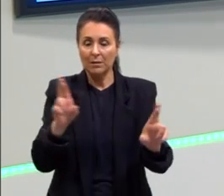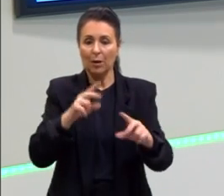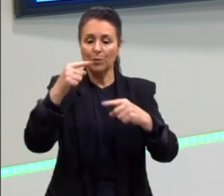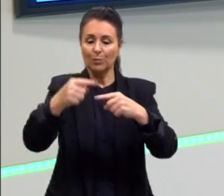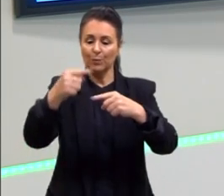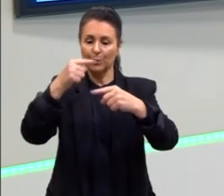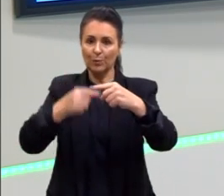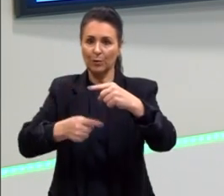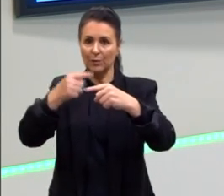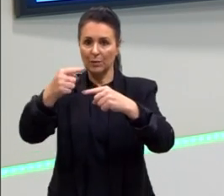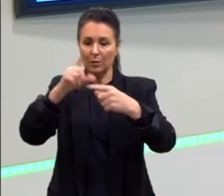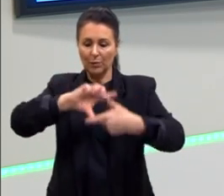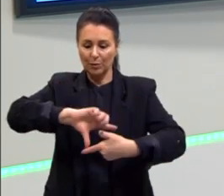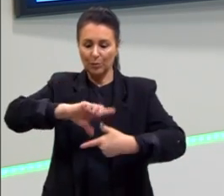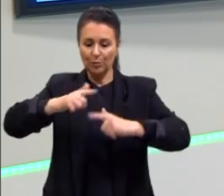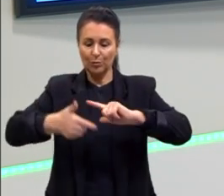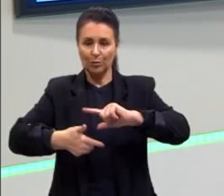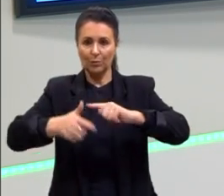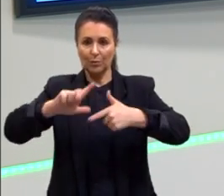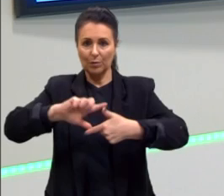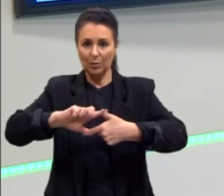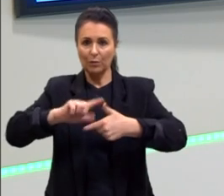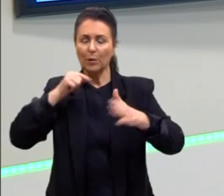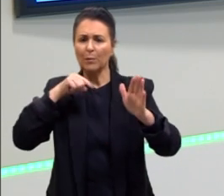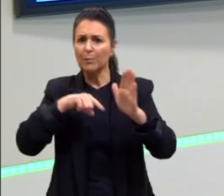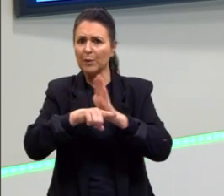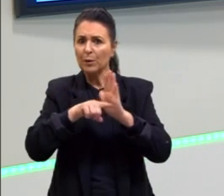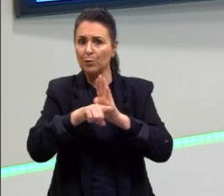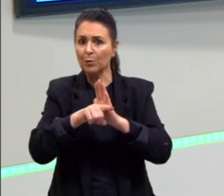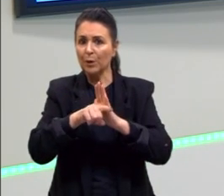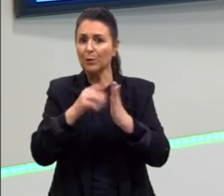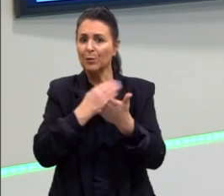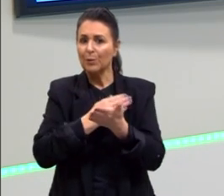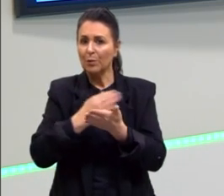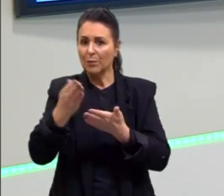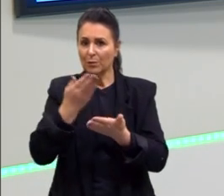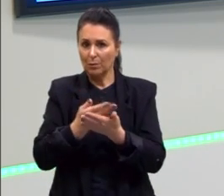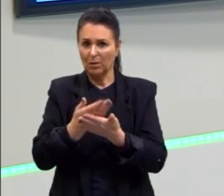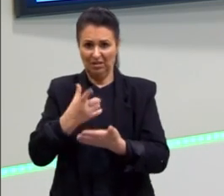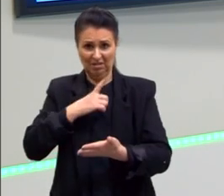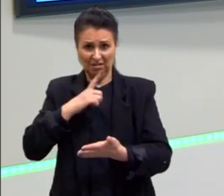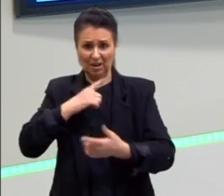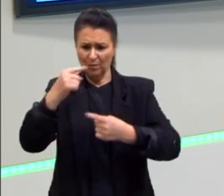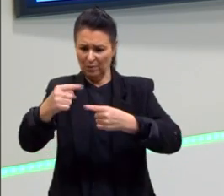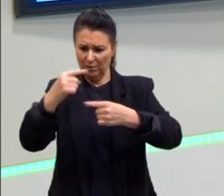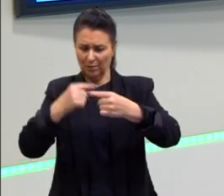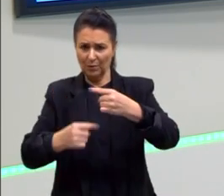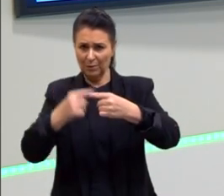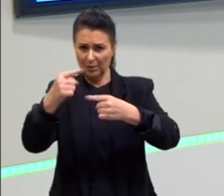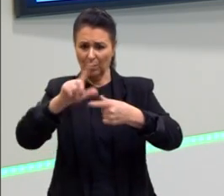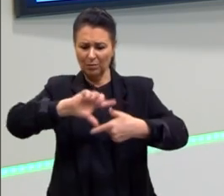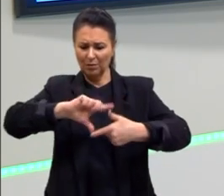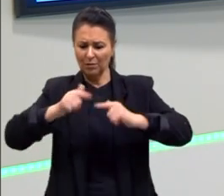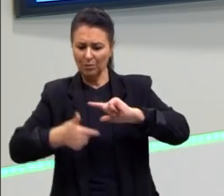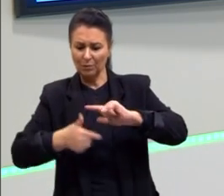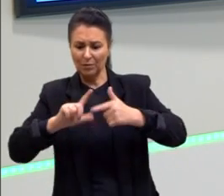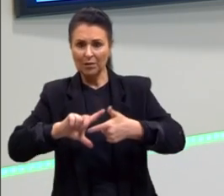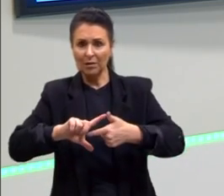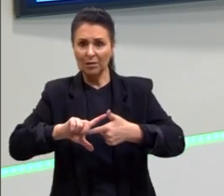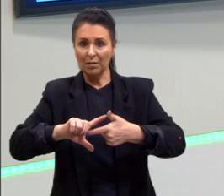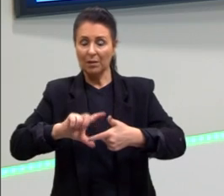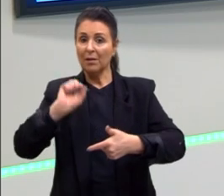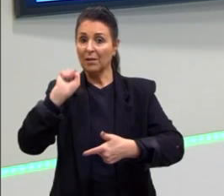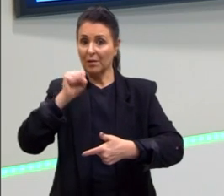proporção na geometria que foi a pergunta Inicial né Será que existe o proporção na geometria Sim